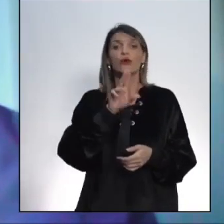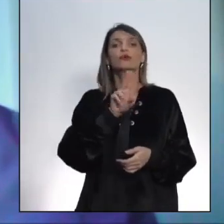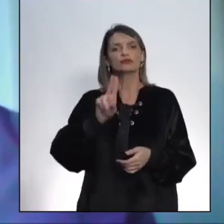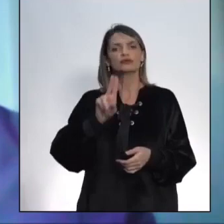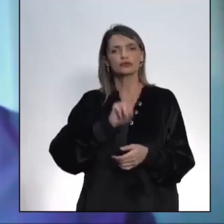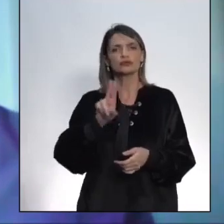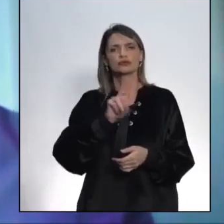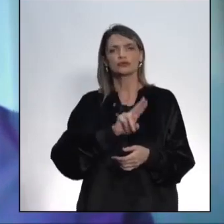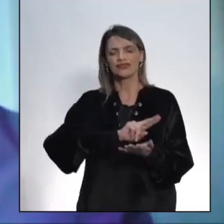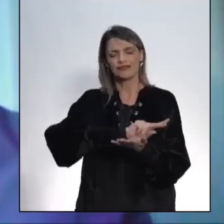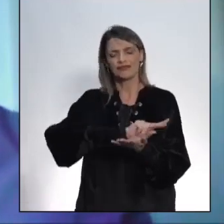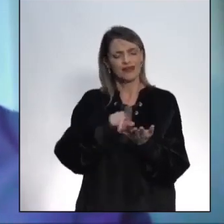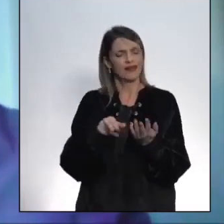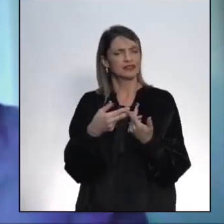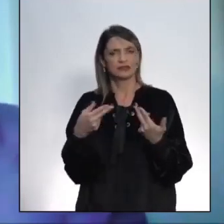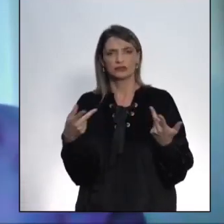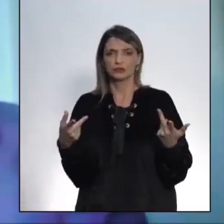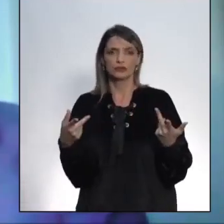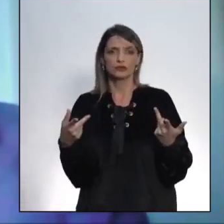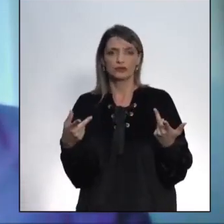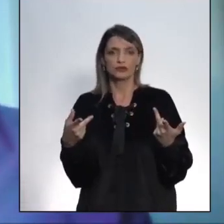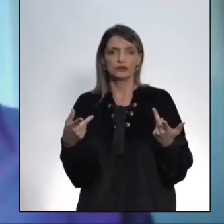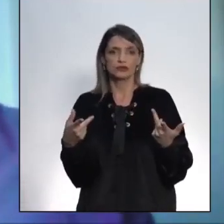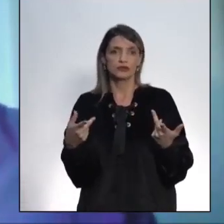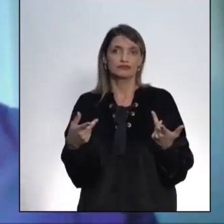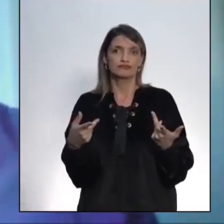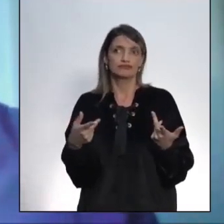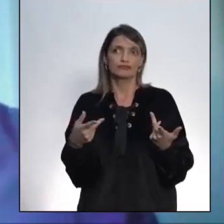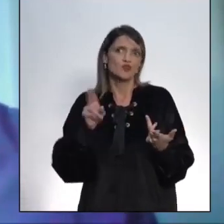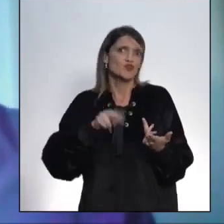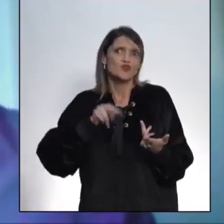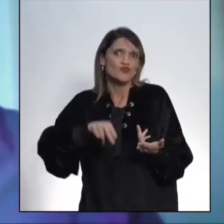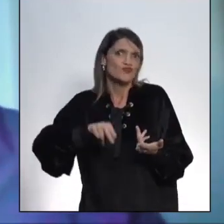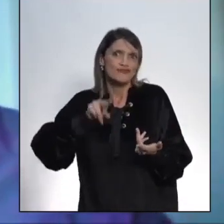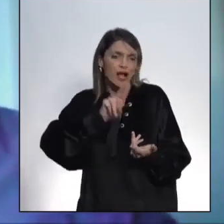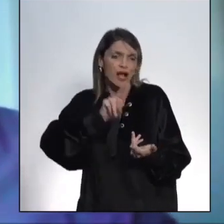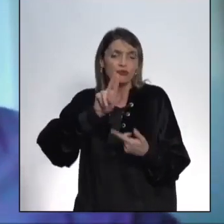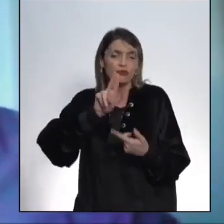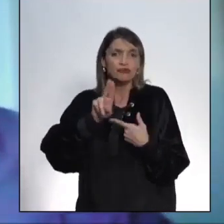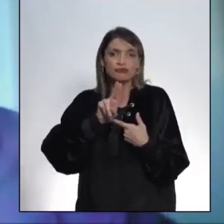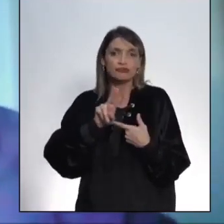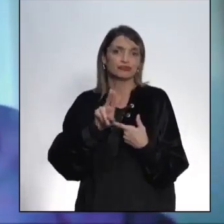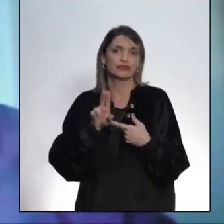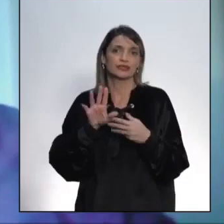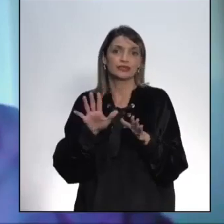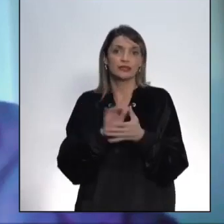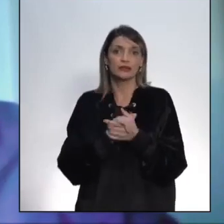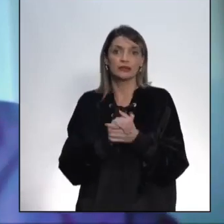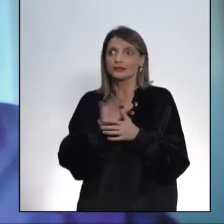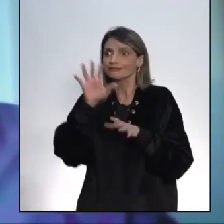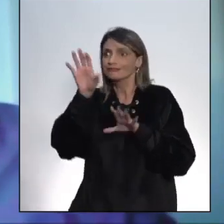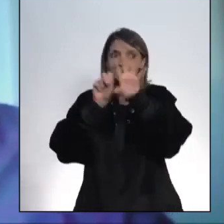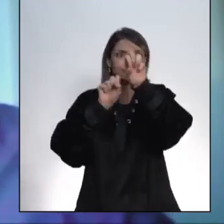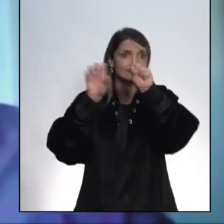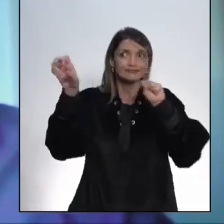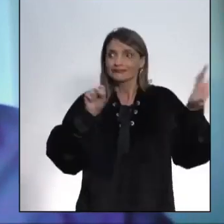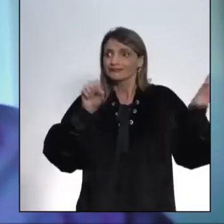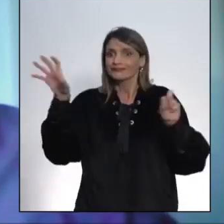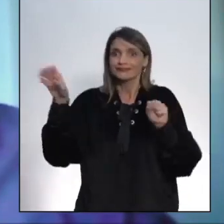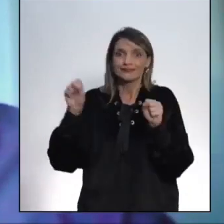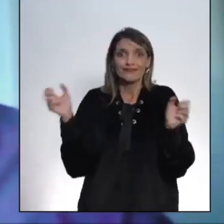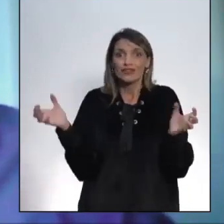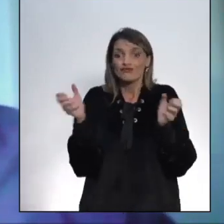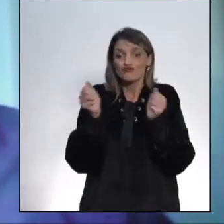utilizado muitas coisas que, de repente, ele nunca precisou. Então, a gente está criando todo um acervo aqui